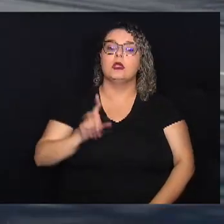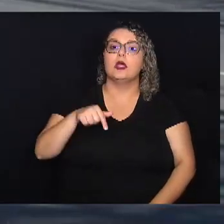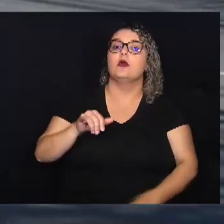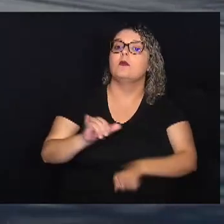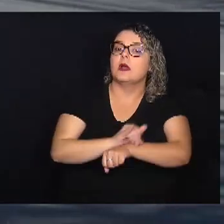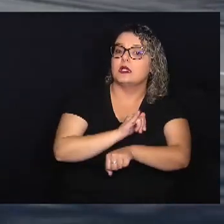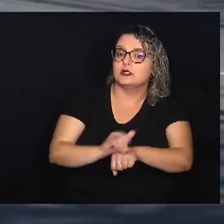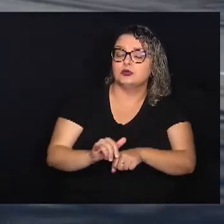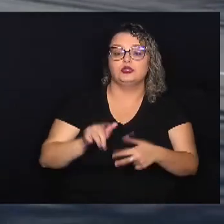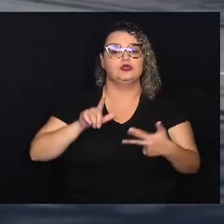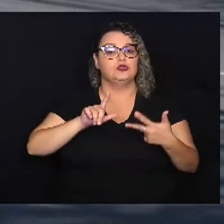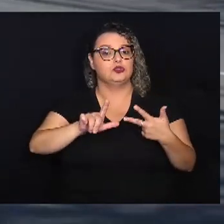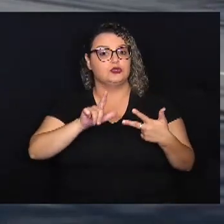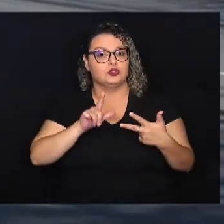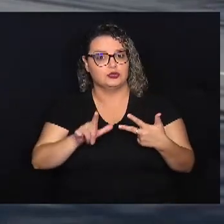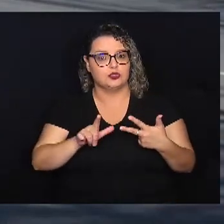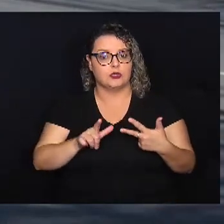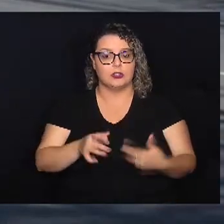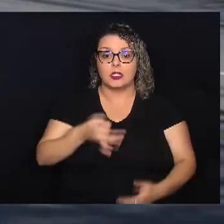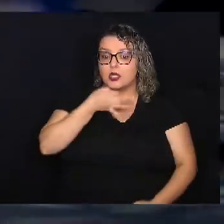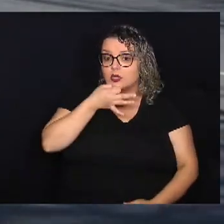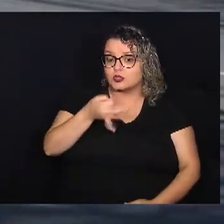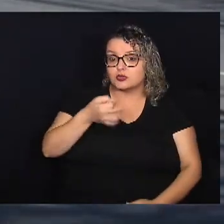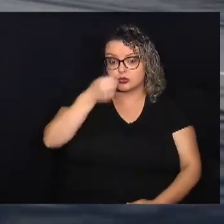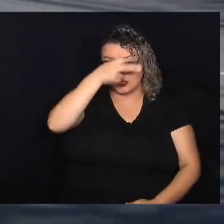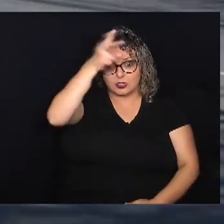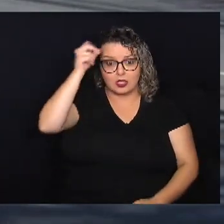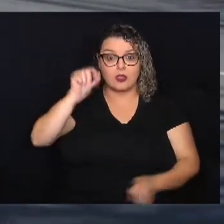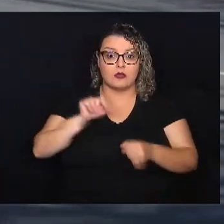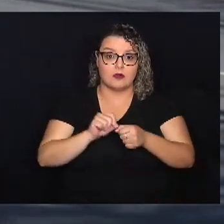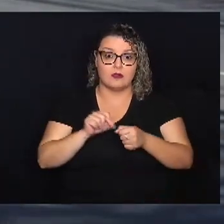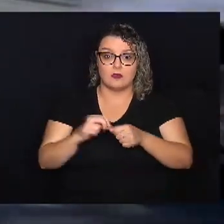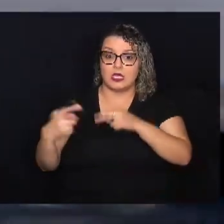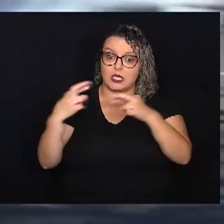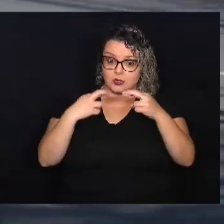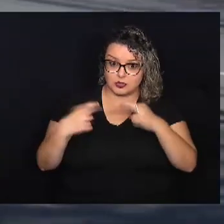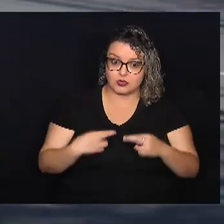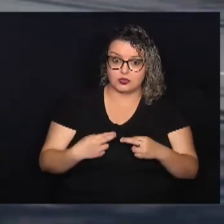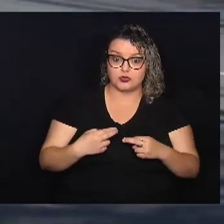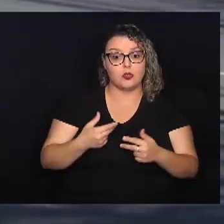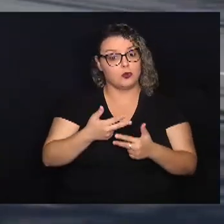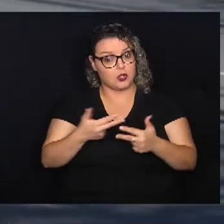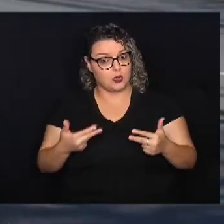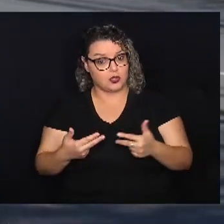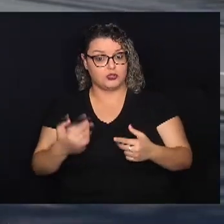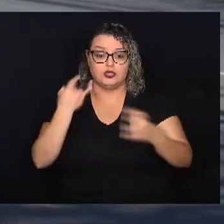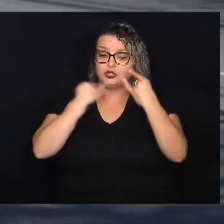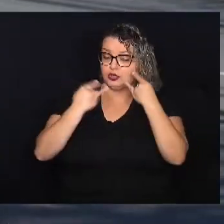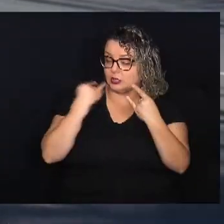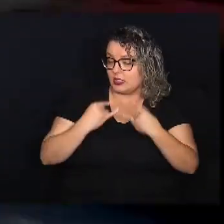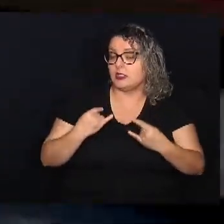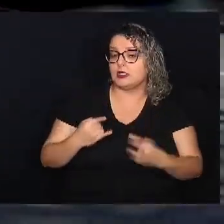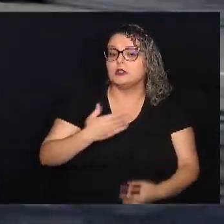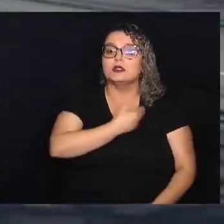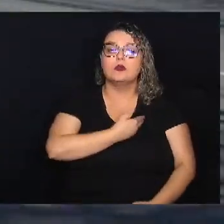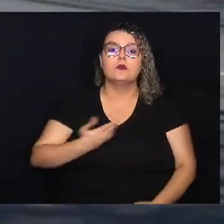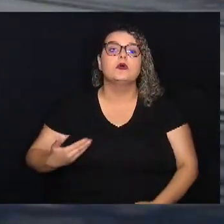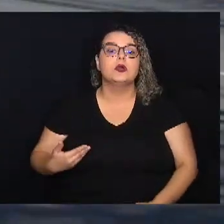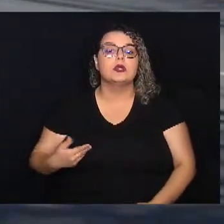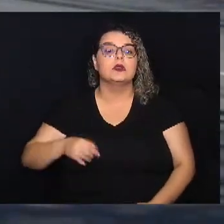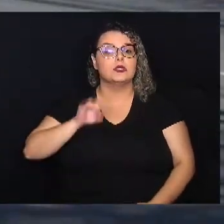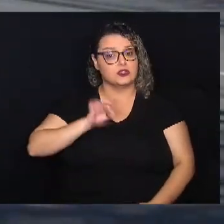ferramenta do Legislativo que sugere ao prefeito que seja feita análise sobre algo de interesse público e cabe somente ao chefe